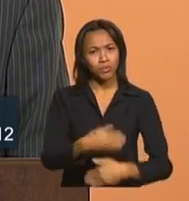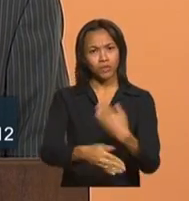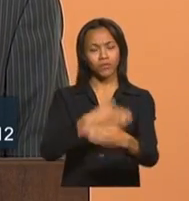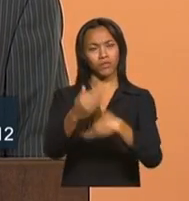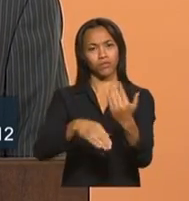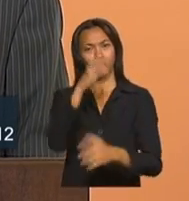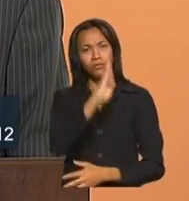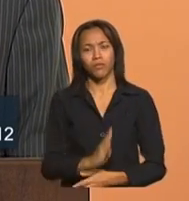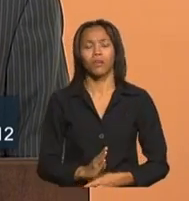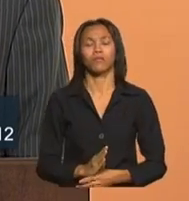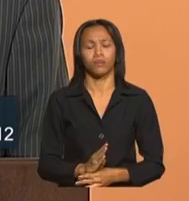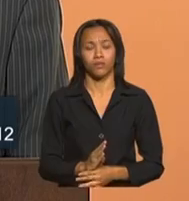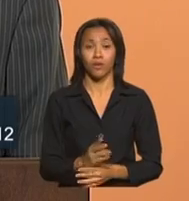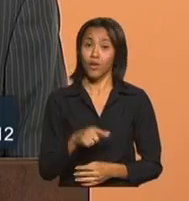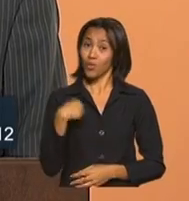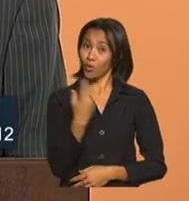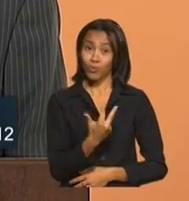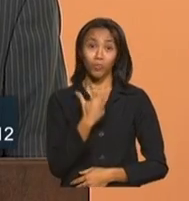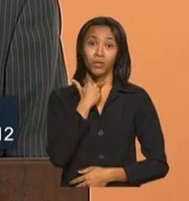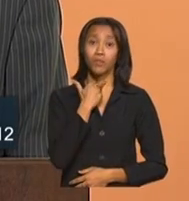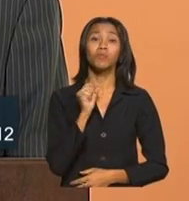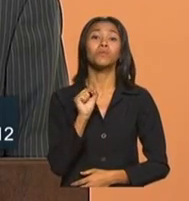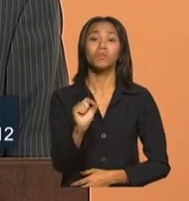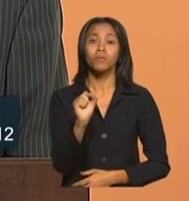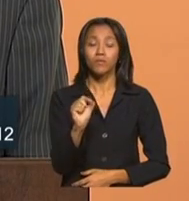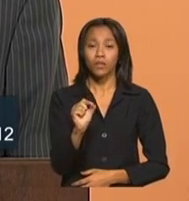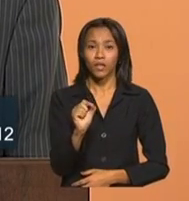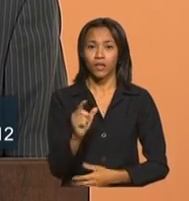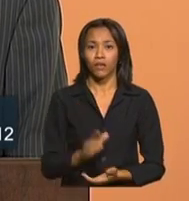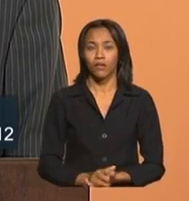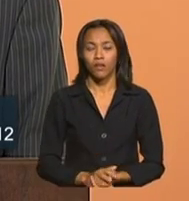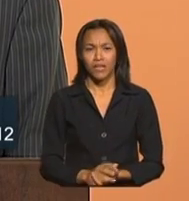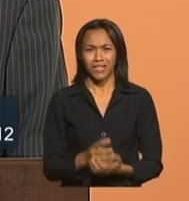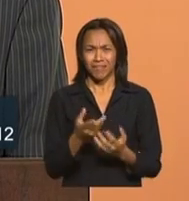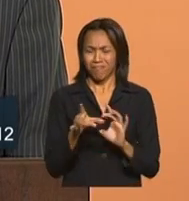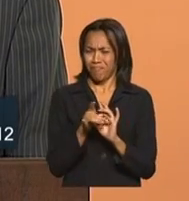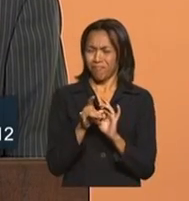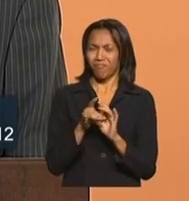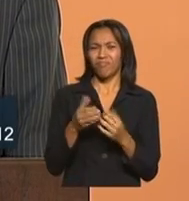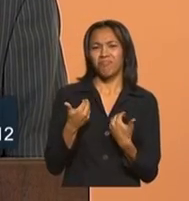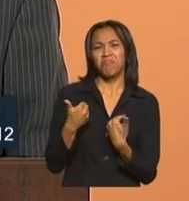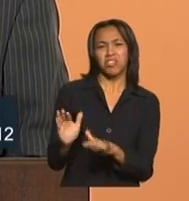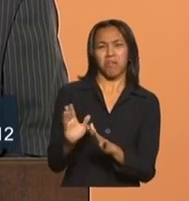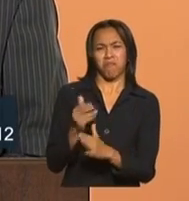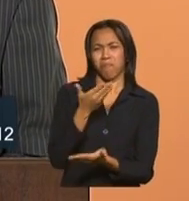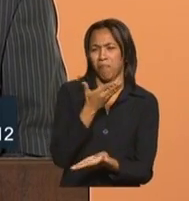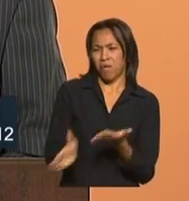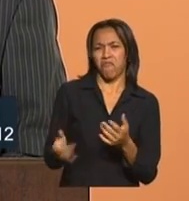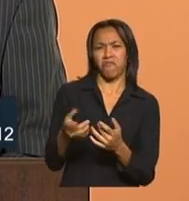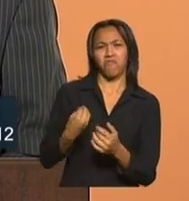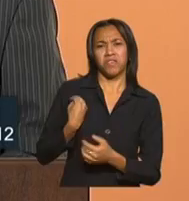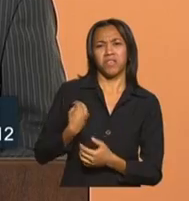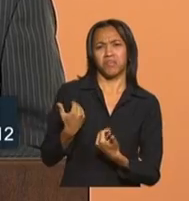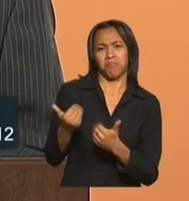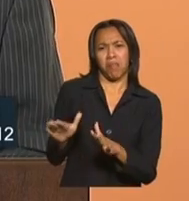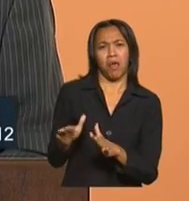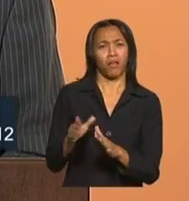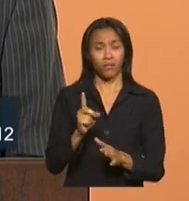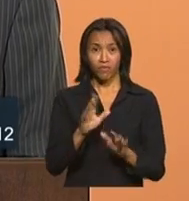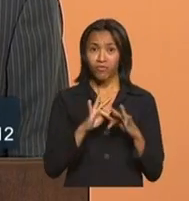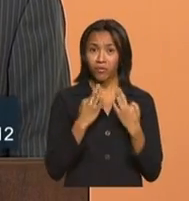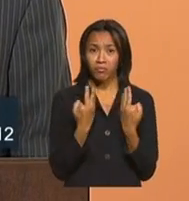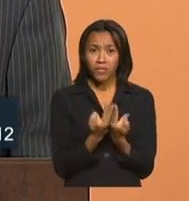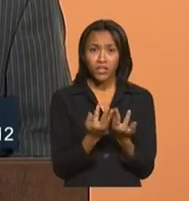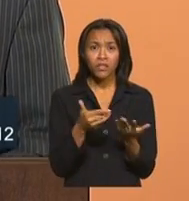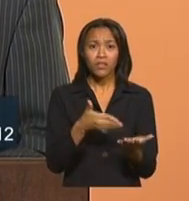nosso país. Não podemos, sobretudo, desperdiçar tantas vidas e permitir que tantas famílias